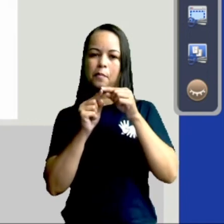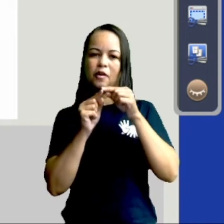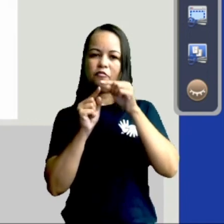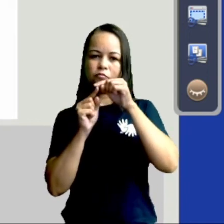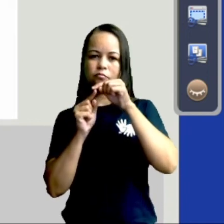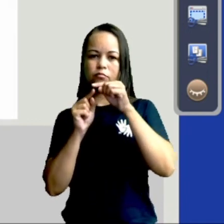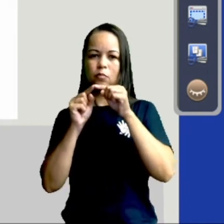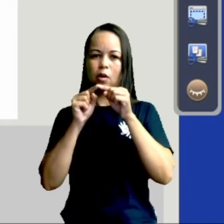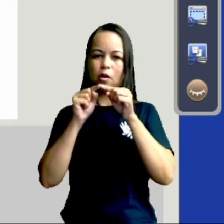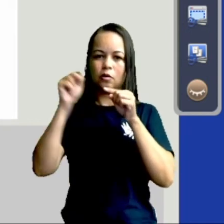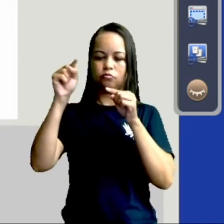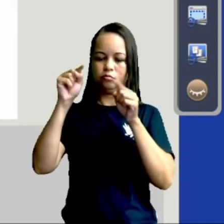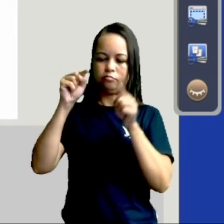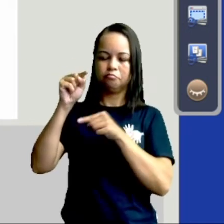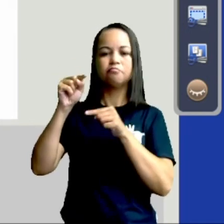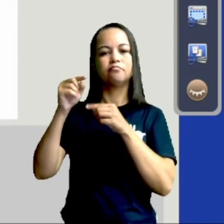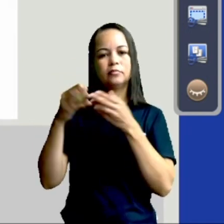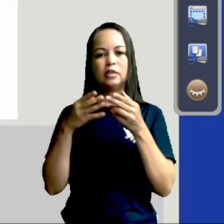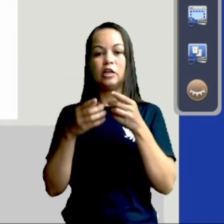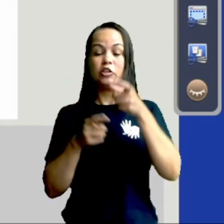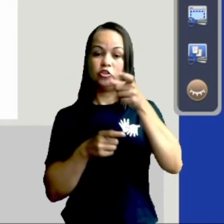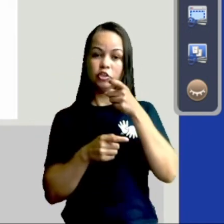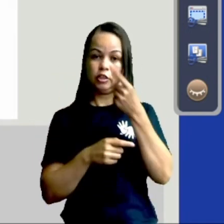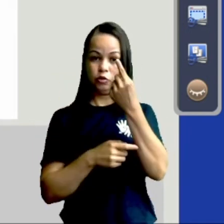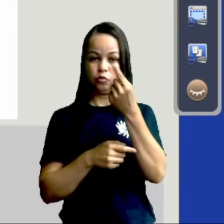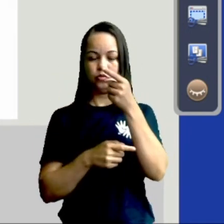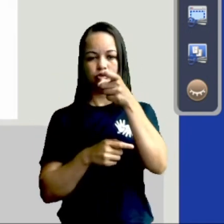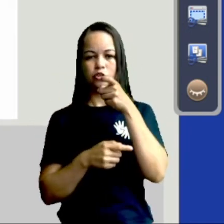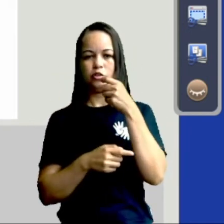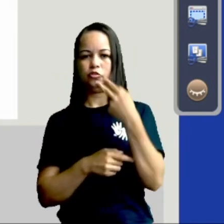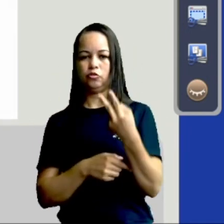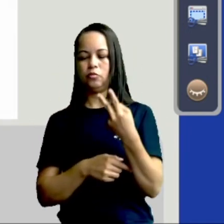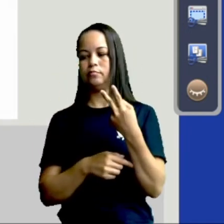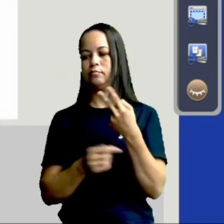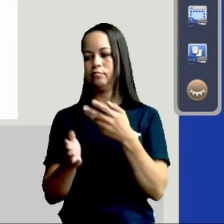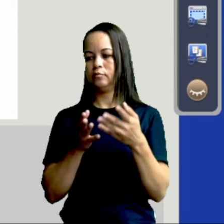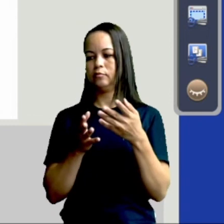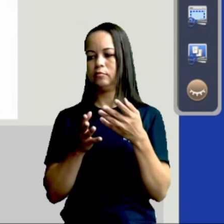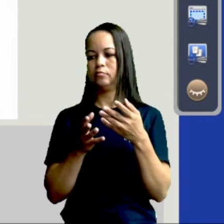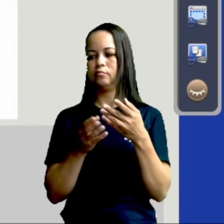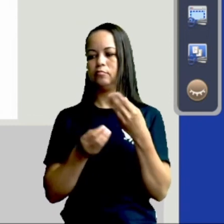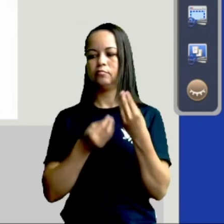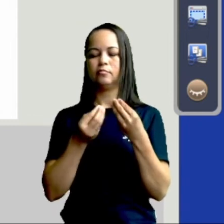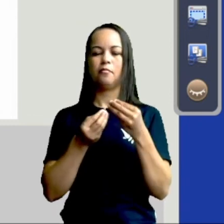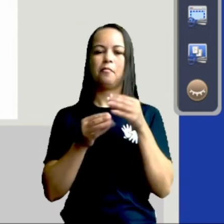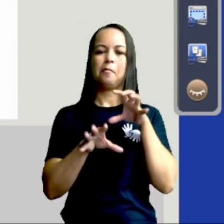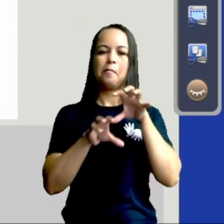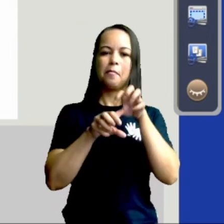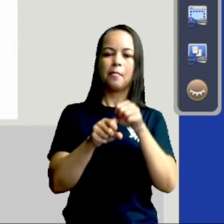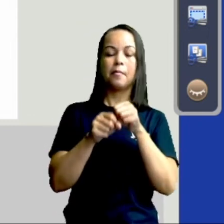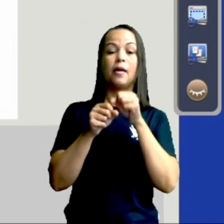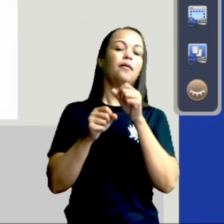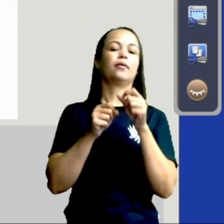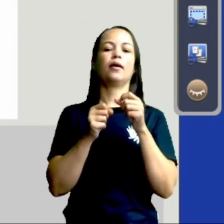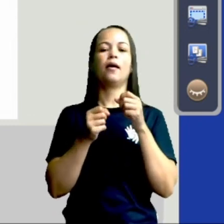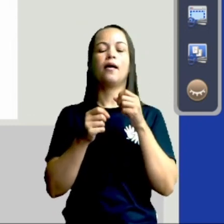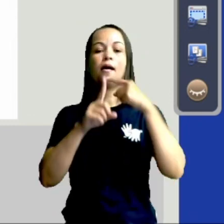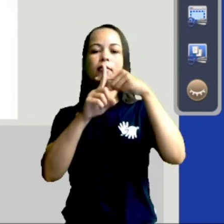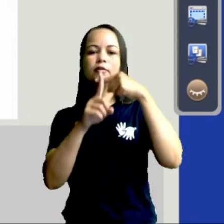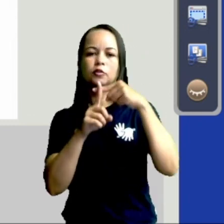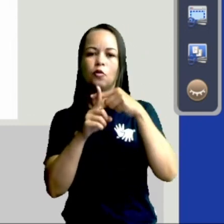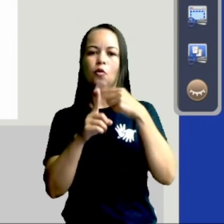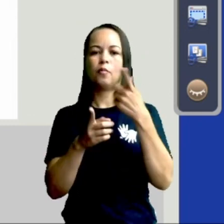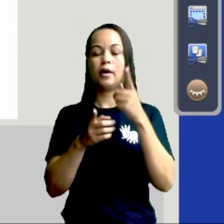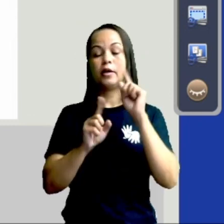para vocês, x1 e x2. Com um deles a gente pega a soma dos valores do numerador e com o outro a